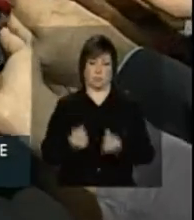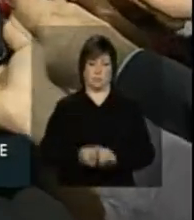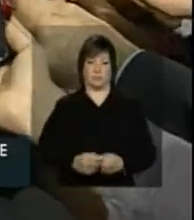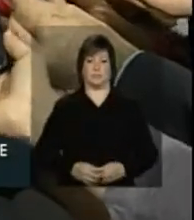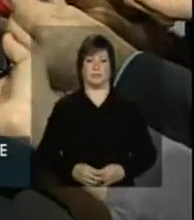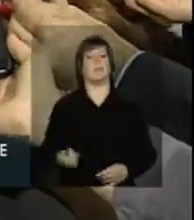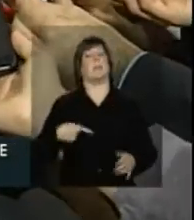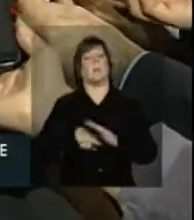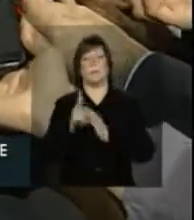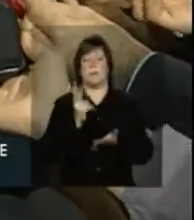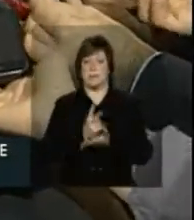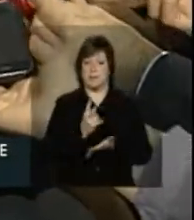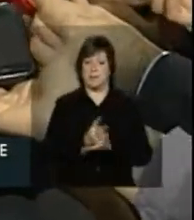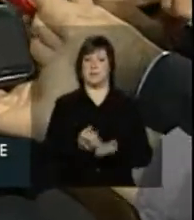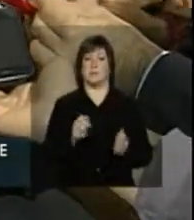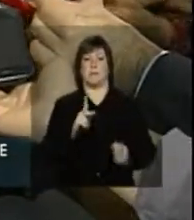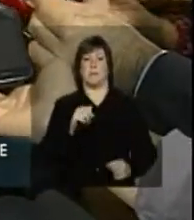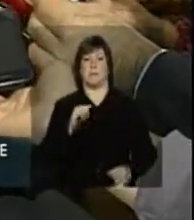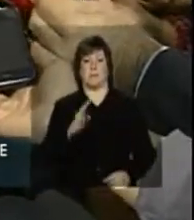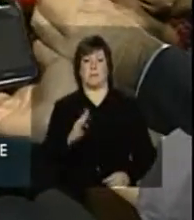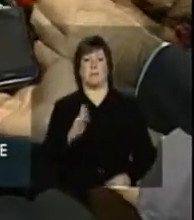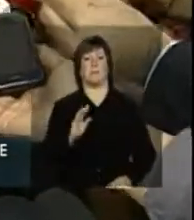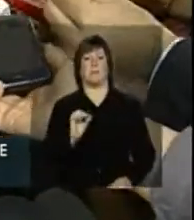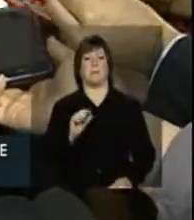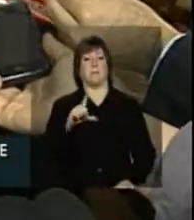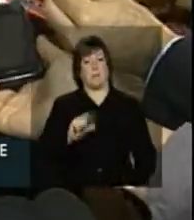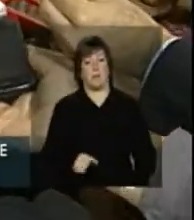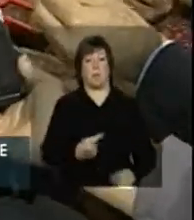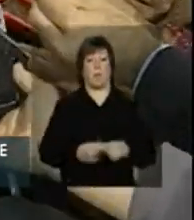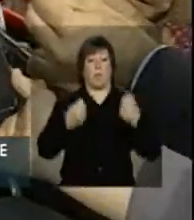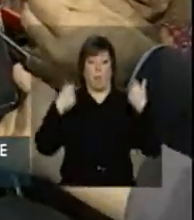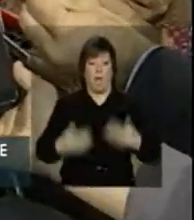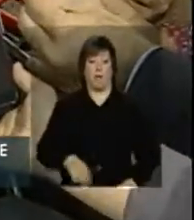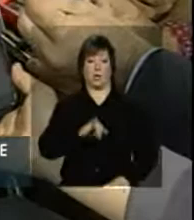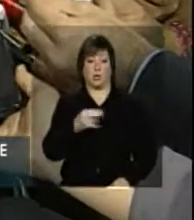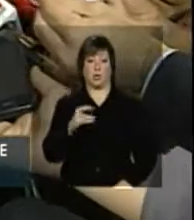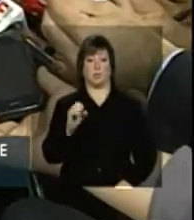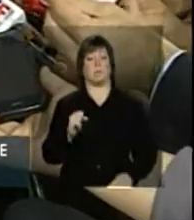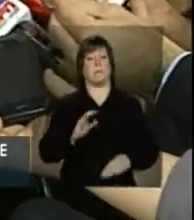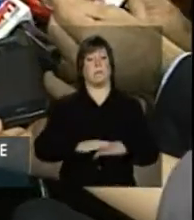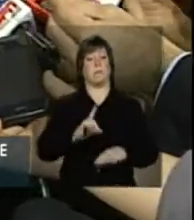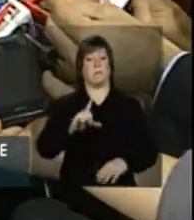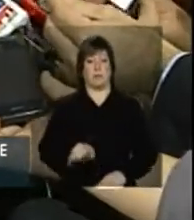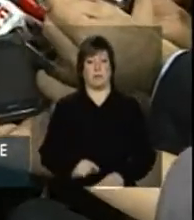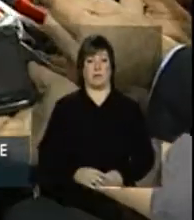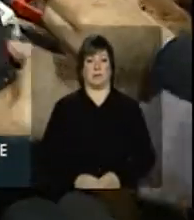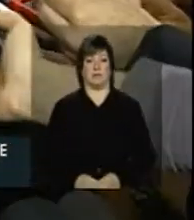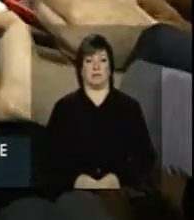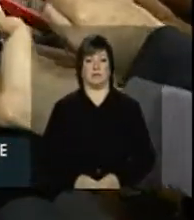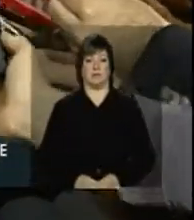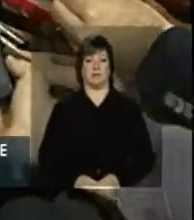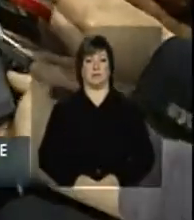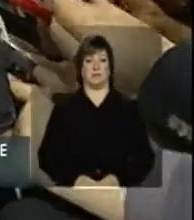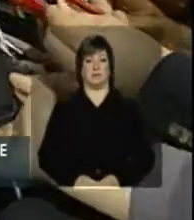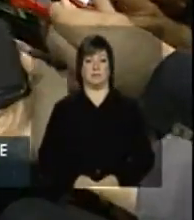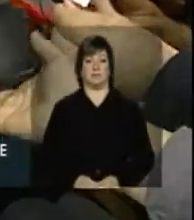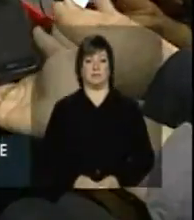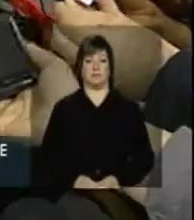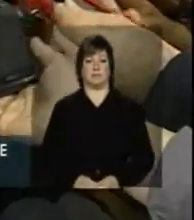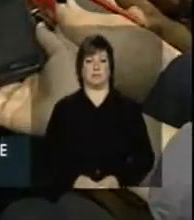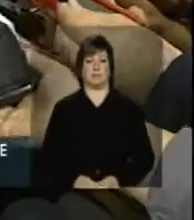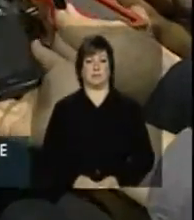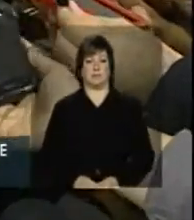Mesmo com PIB menor. Por causa que o gasto de juros é bem menor. Vai estender o IPI, ministro?